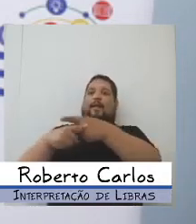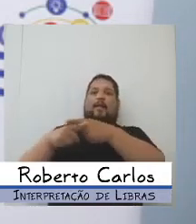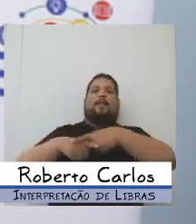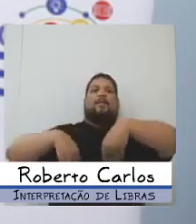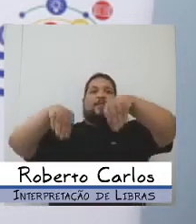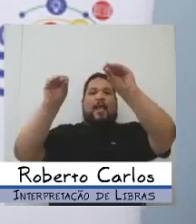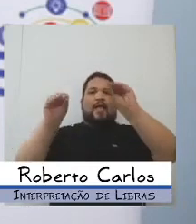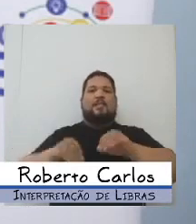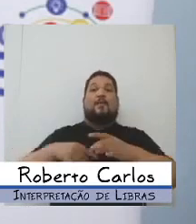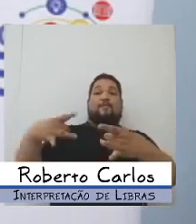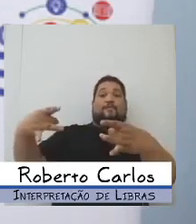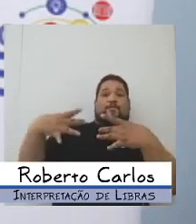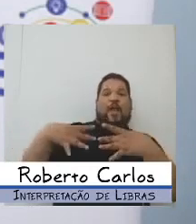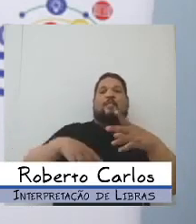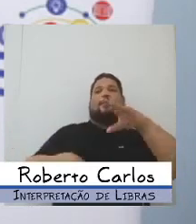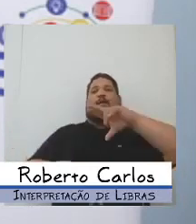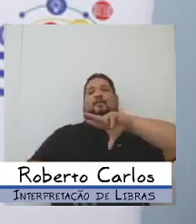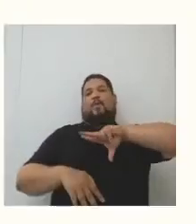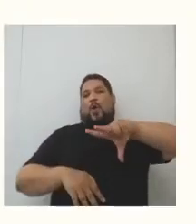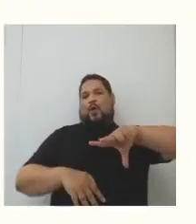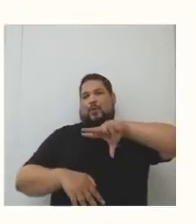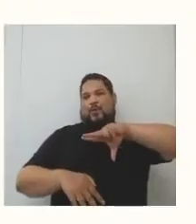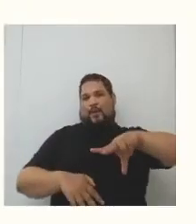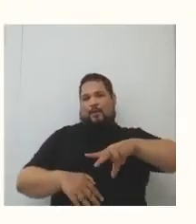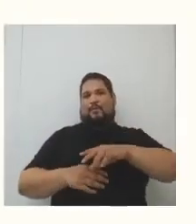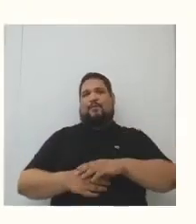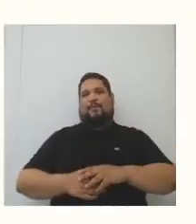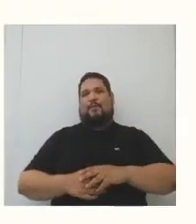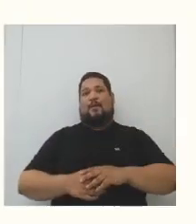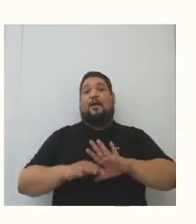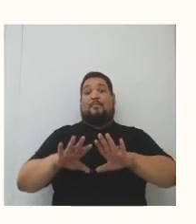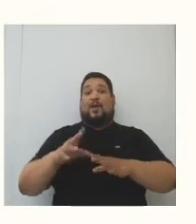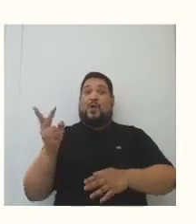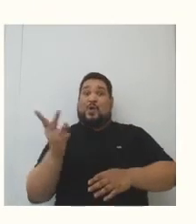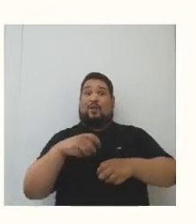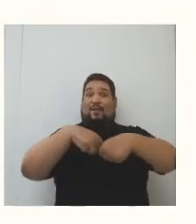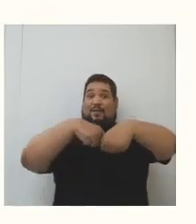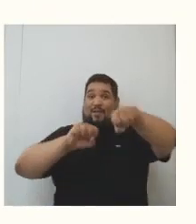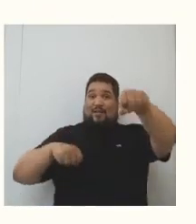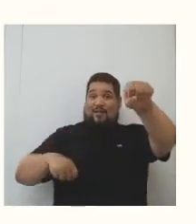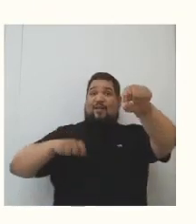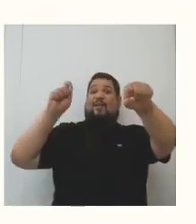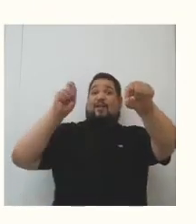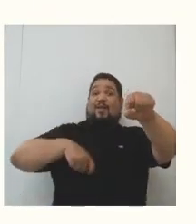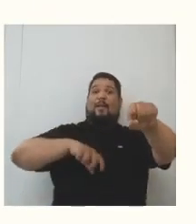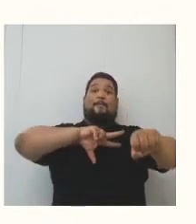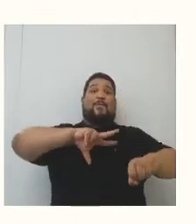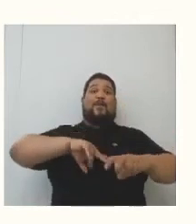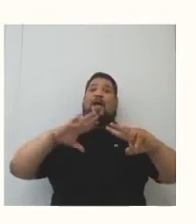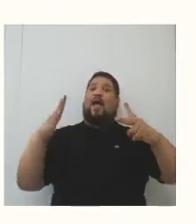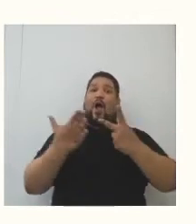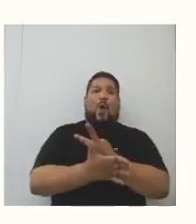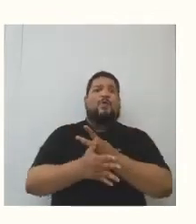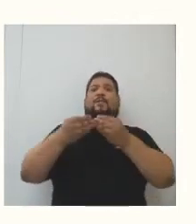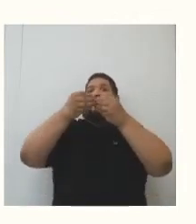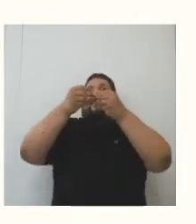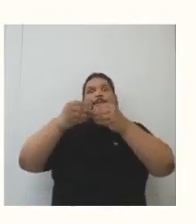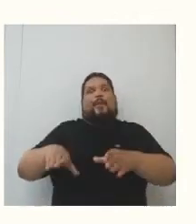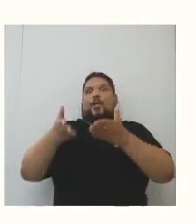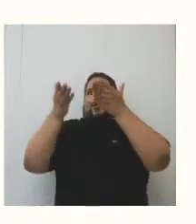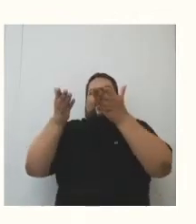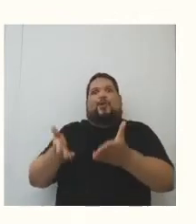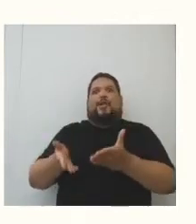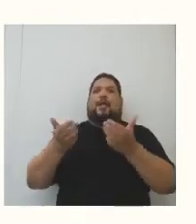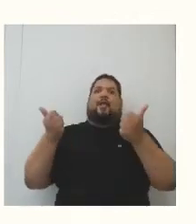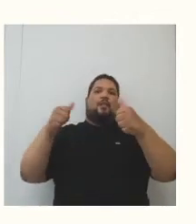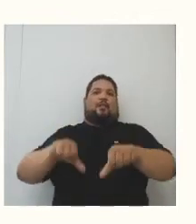tecido para Portugal. Mas nesse tratado, né, Portugal, nessa ocasião, acabou sendo prejudicado